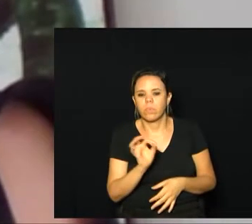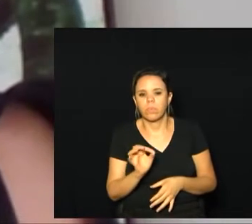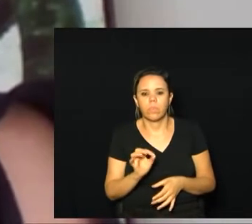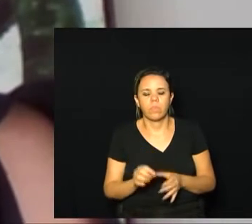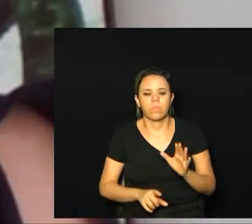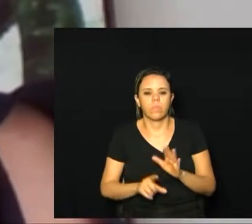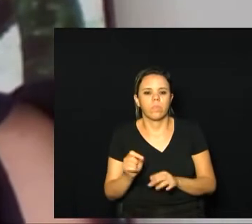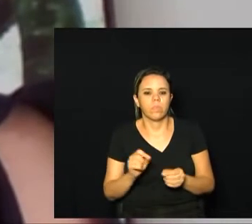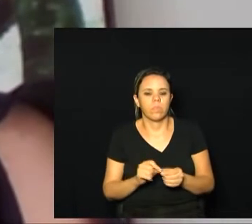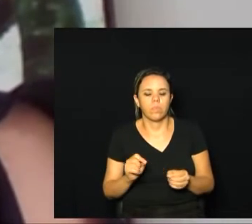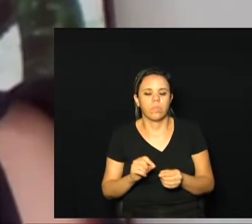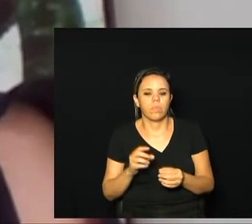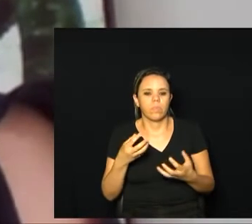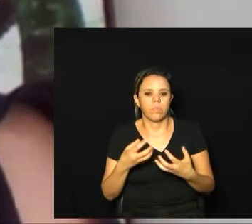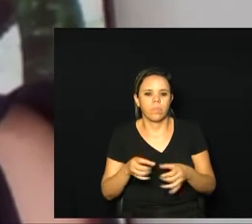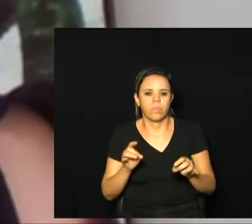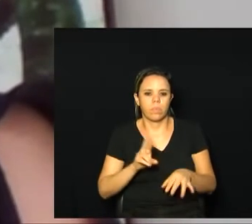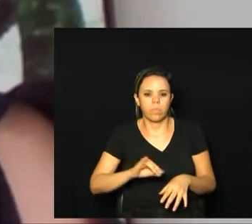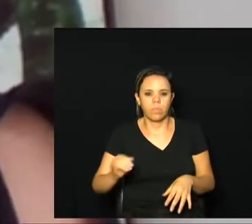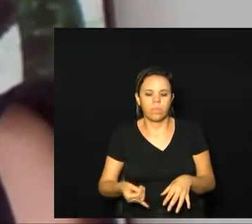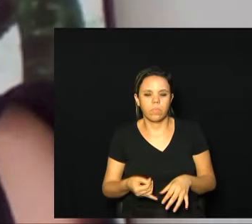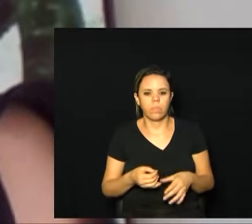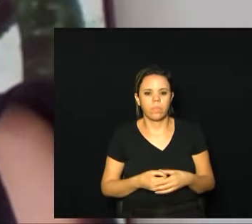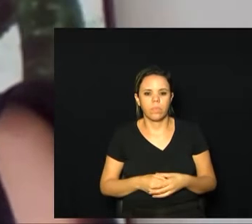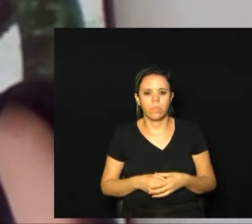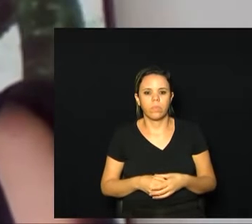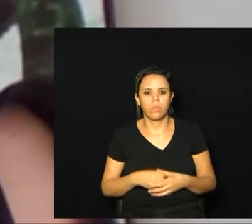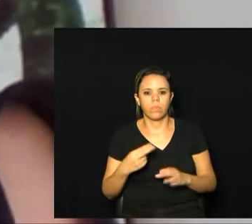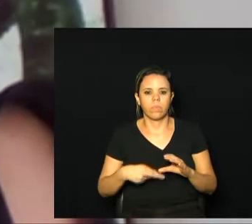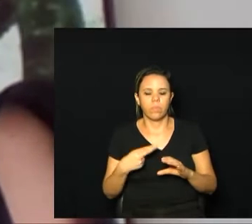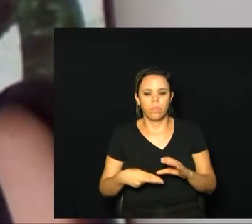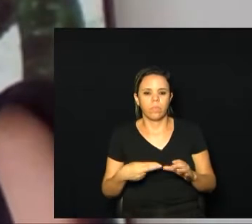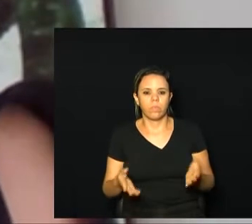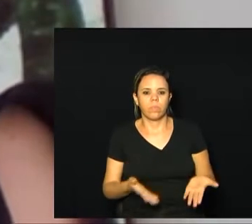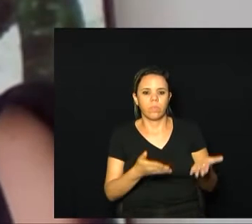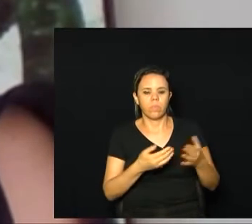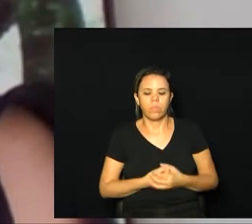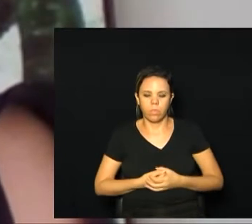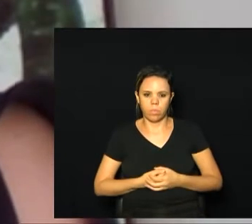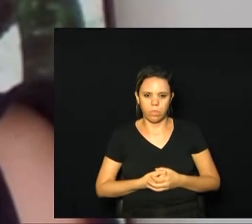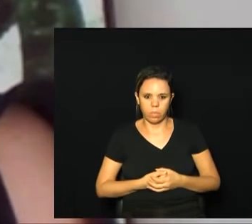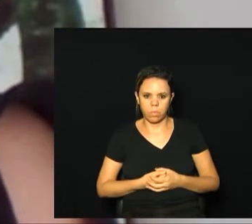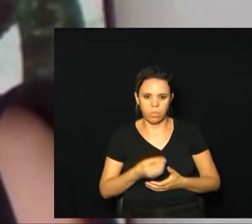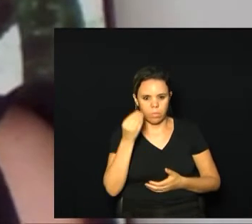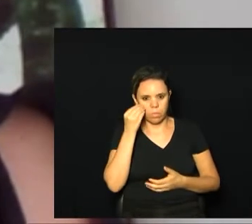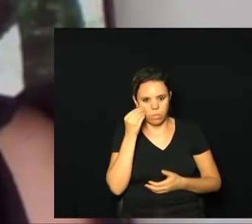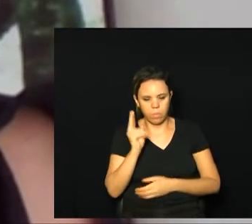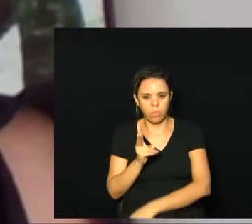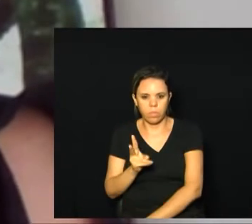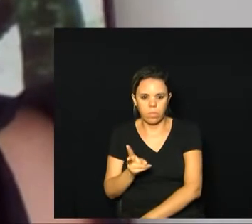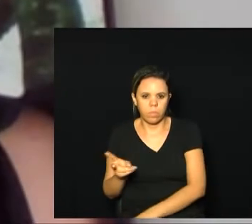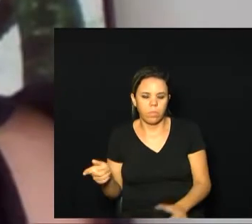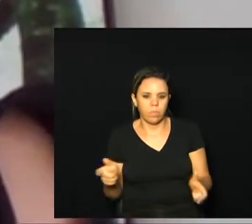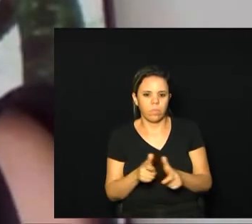de gerar, daí sim, eu reutilizo ou eu reciclo esses resíduos, né? Eu tentar sempre gerar o